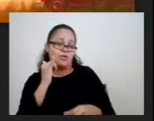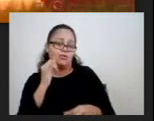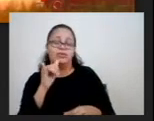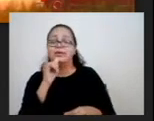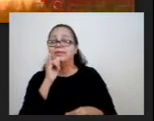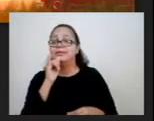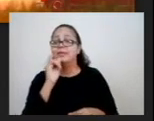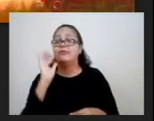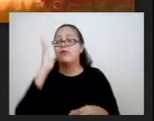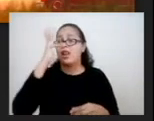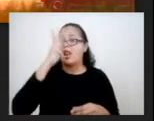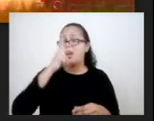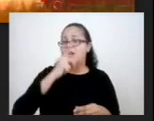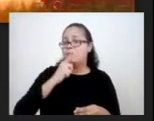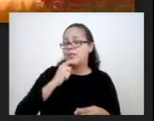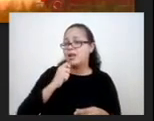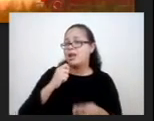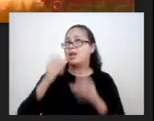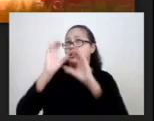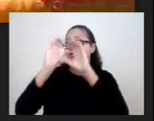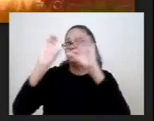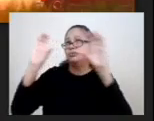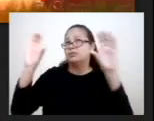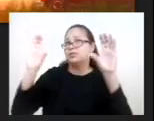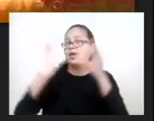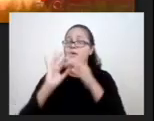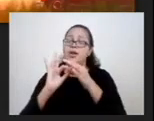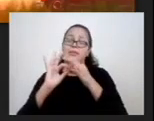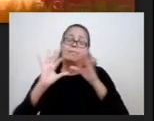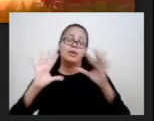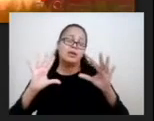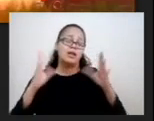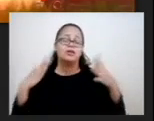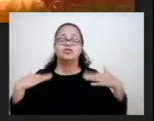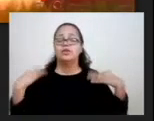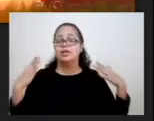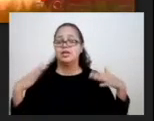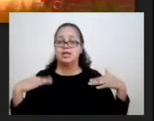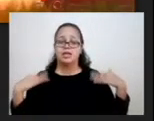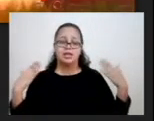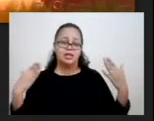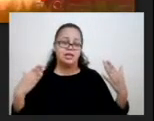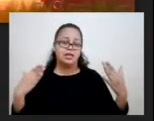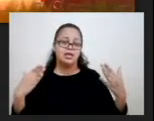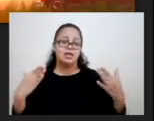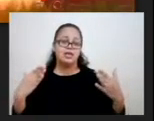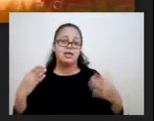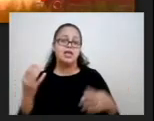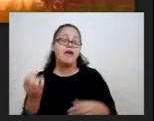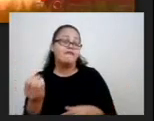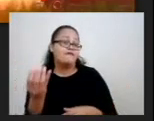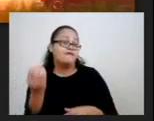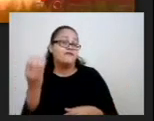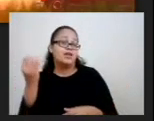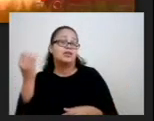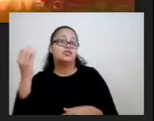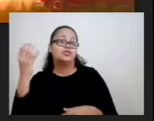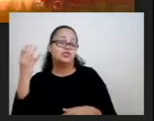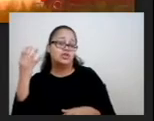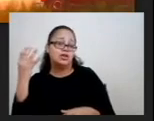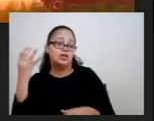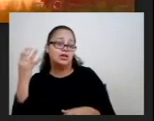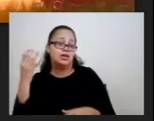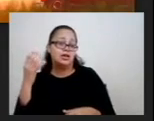do céu, o que a família sentiu, a sensação de liberdade, alegria, que estão viajando, uma cumplicidade. Então, dependendo daquilo que eu